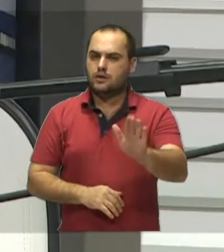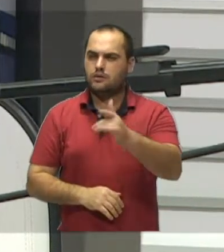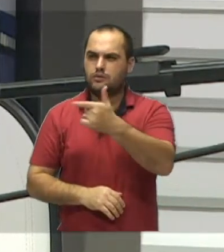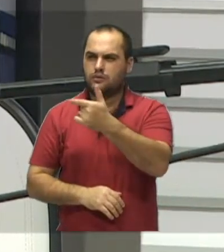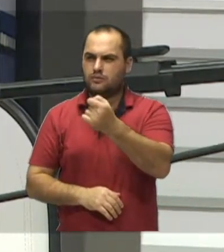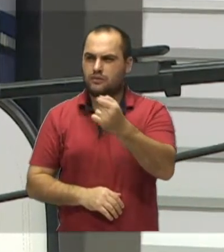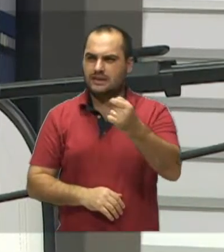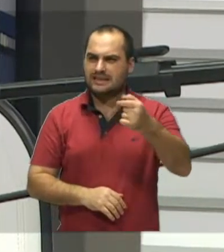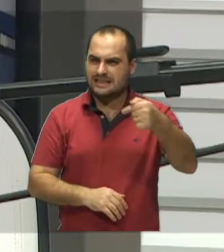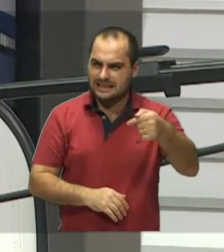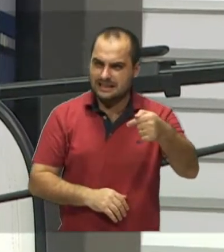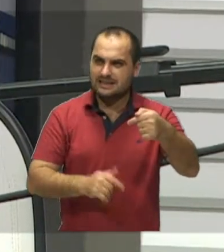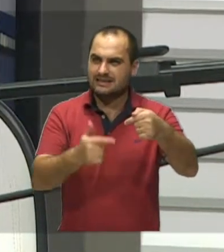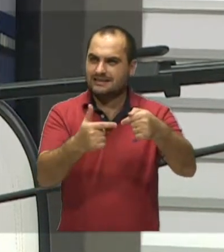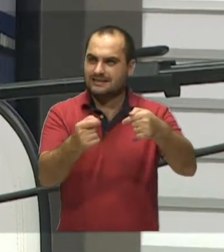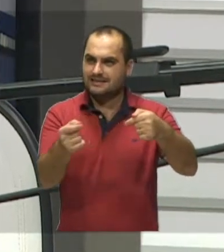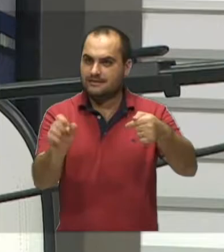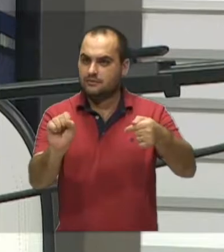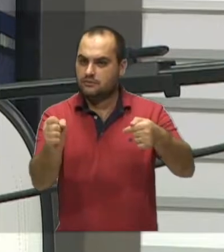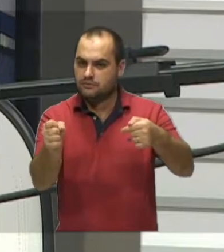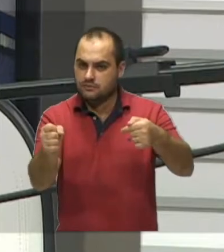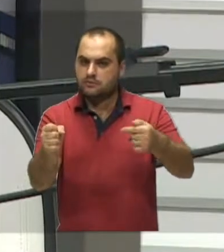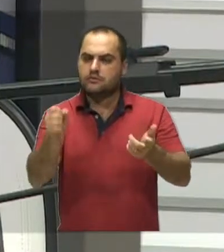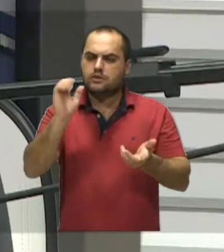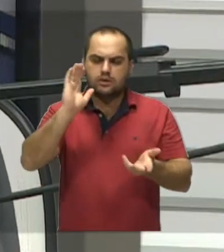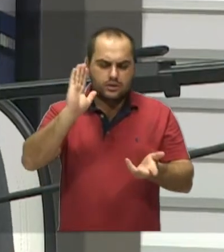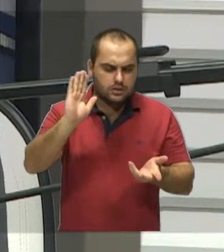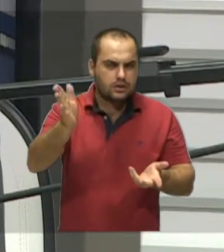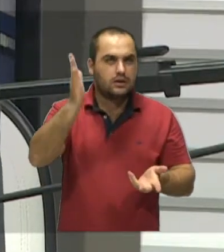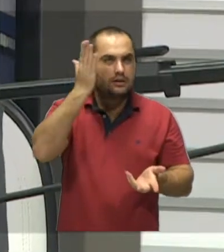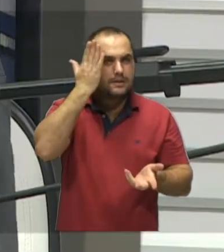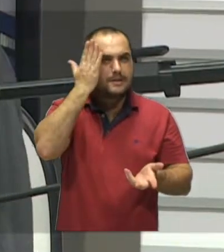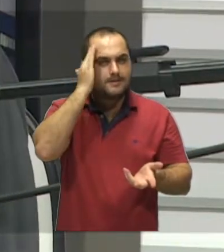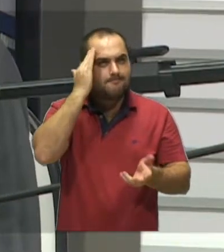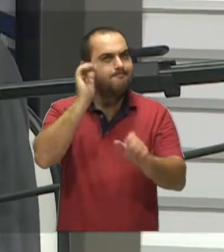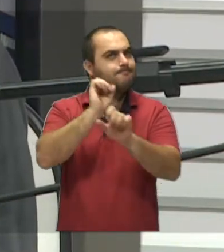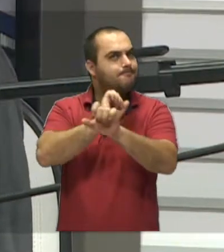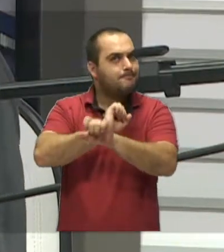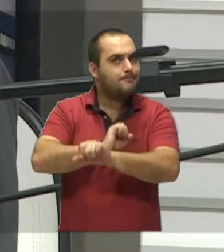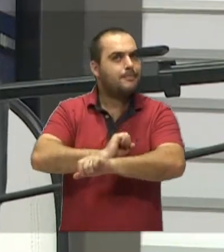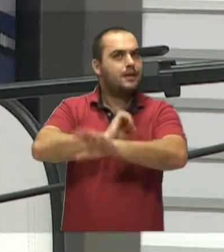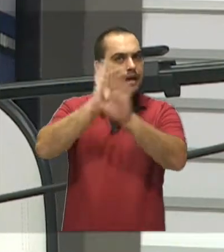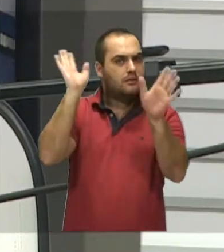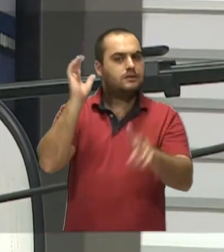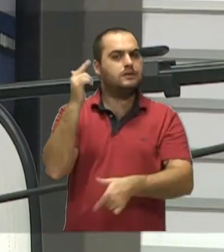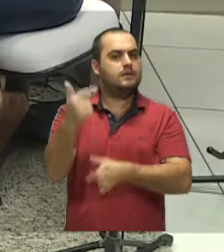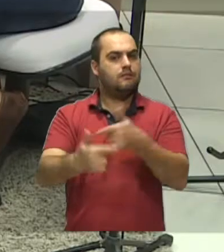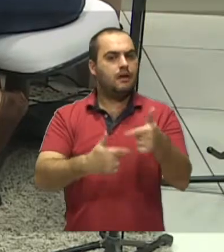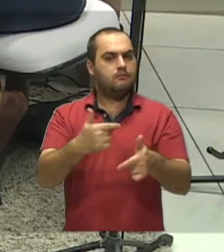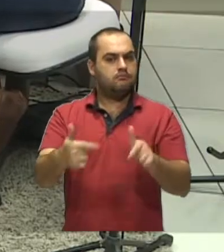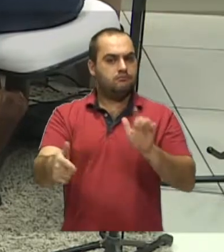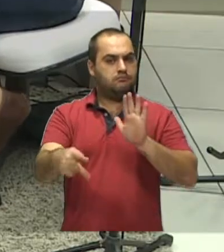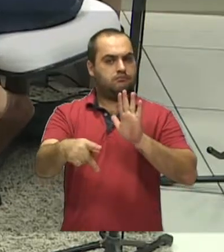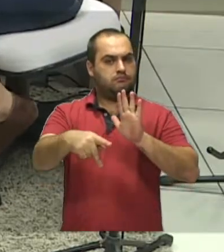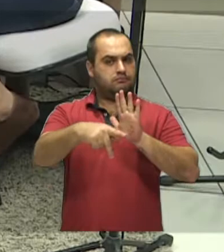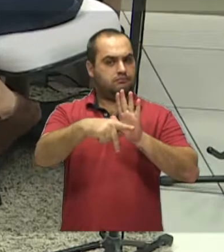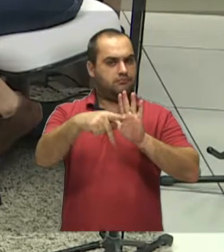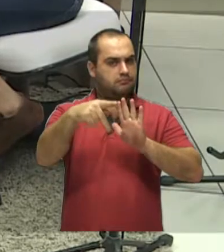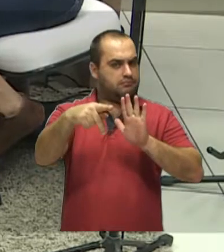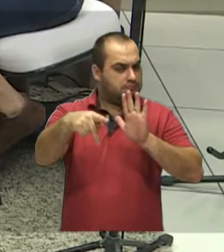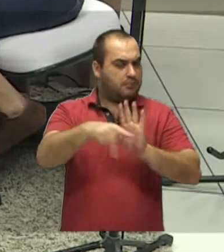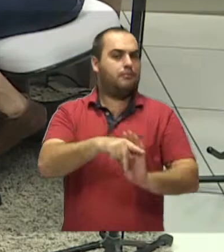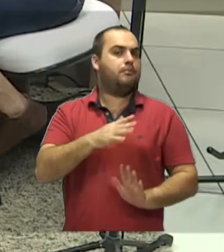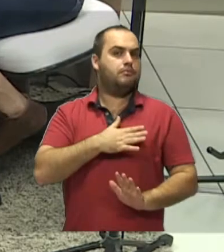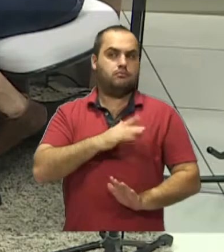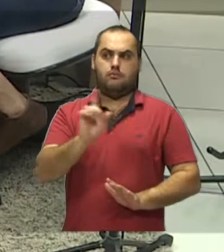já tinha entendido que eu queria começar a fazer um trabalho mais próprio, não de composição, porque eu ainda não compunha nada, mas